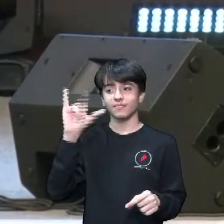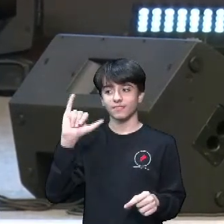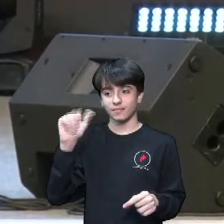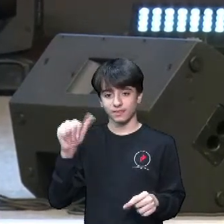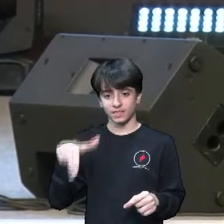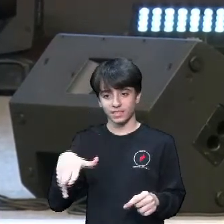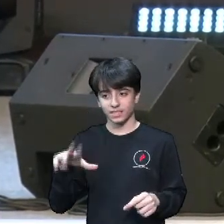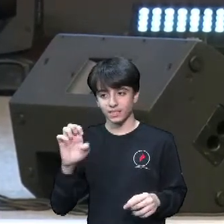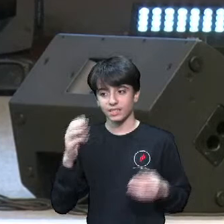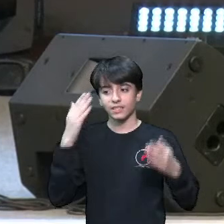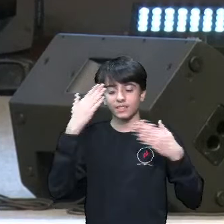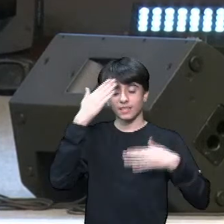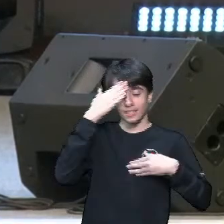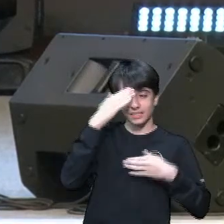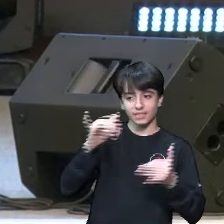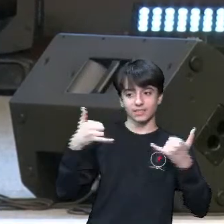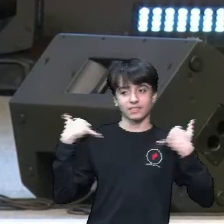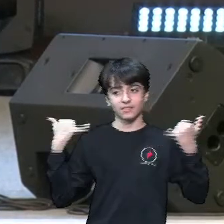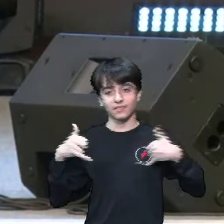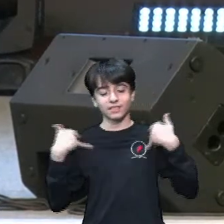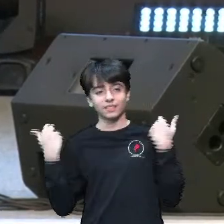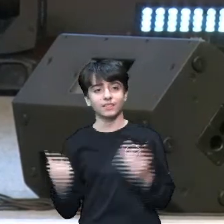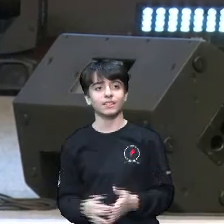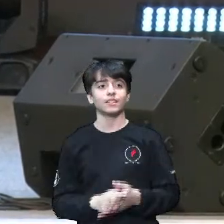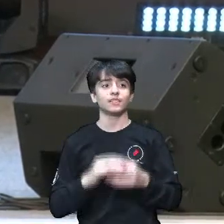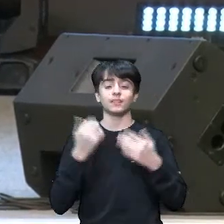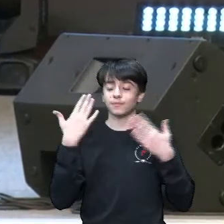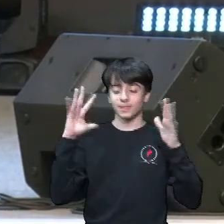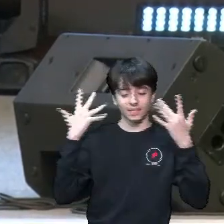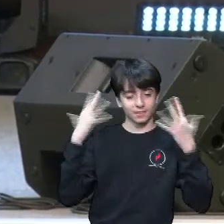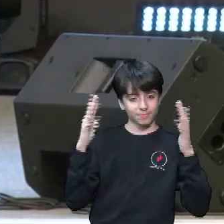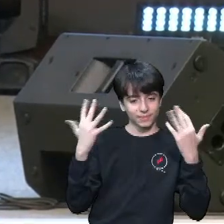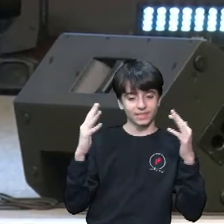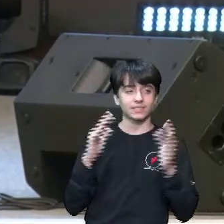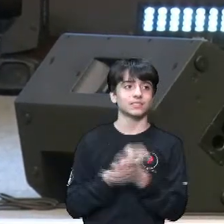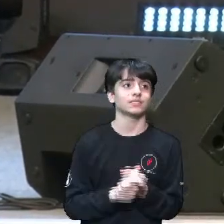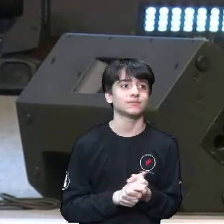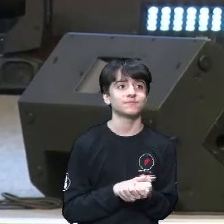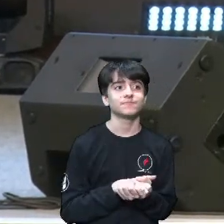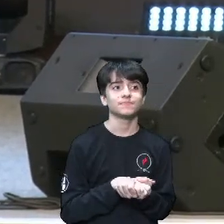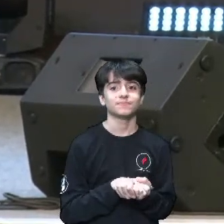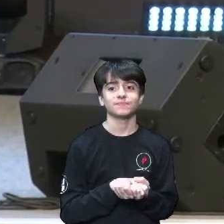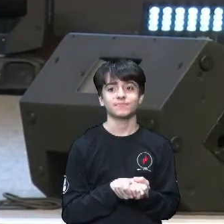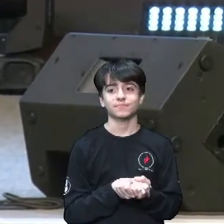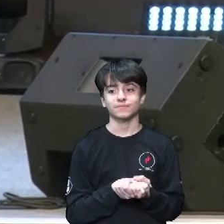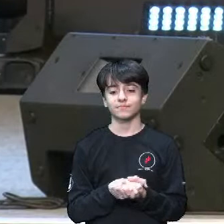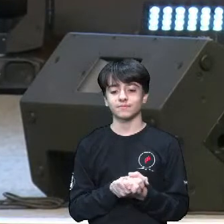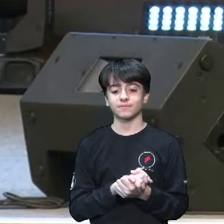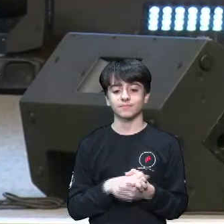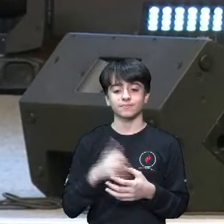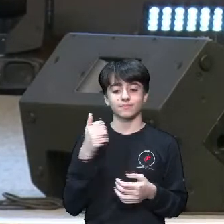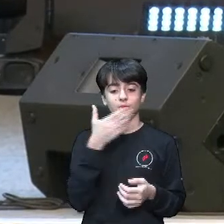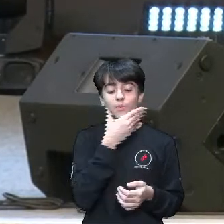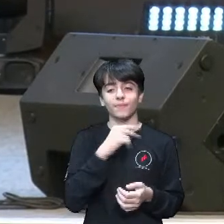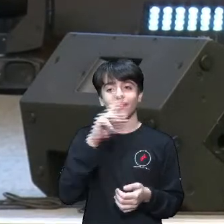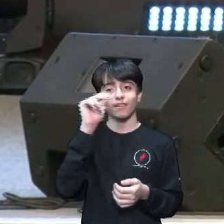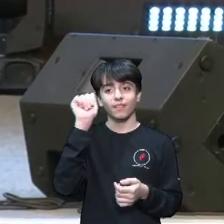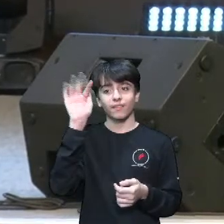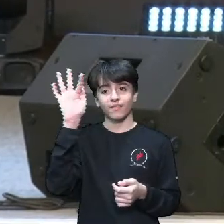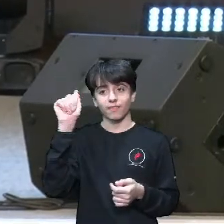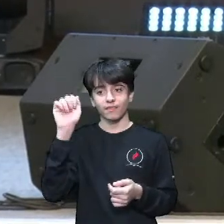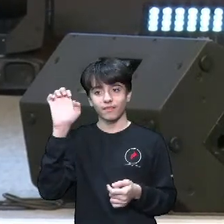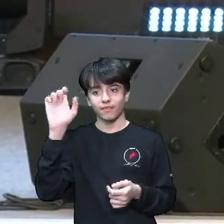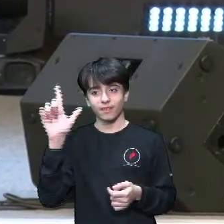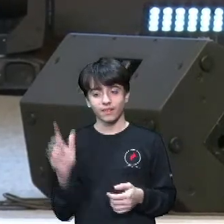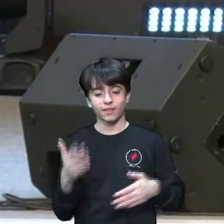um ano de vida. Parabéns, Viviane, que Deus te abençoe, te dê muitos anos de vida. O Rafael Moraes, agradeço a Deus por